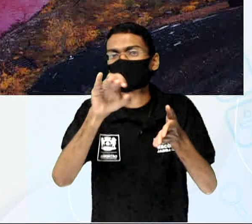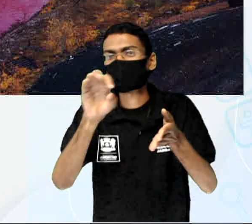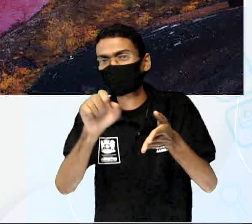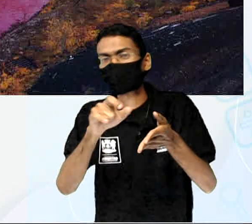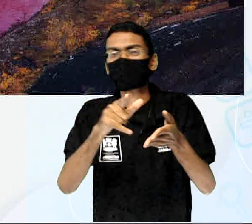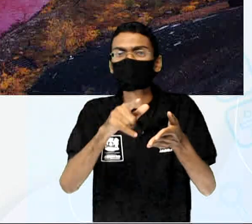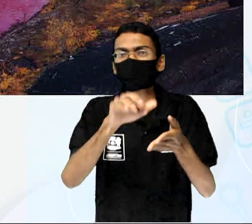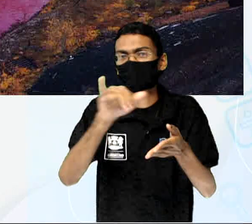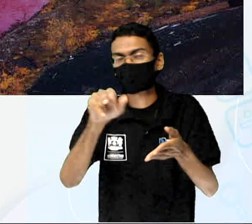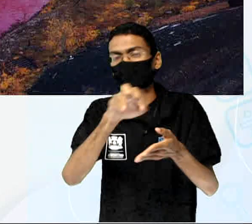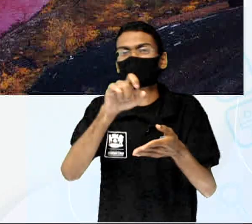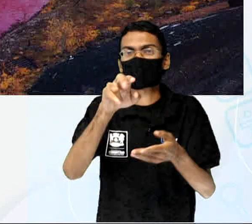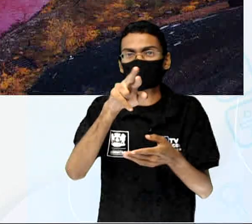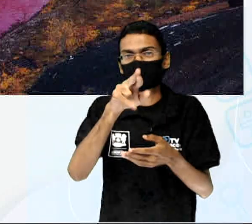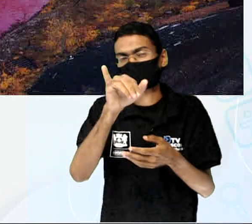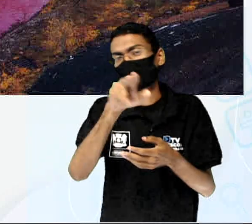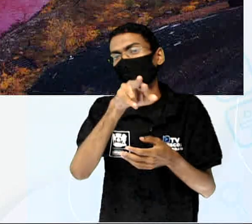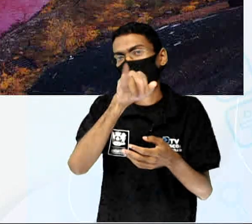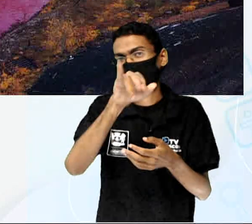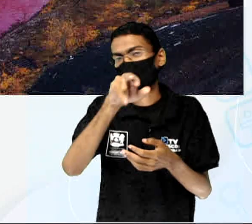a maior área dentro